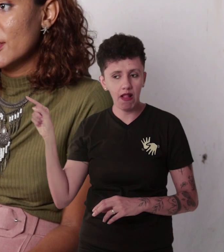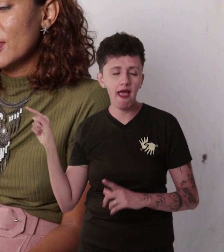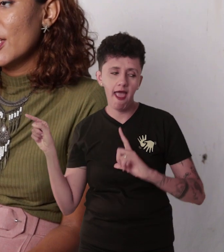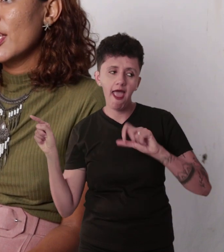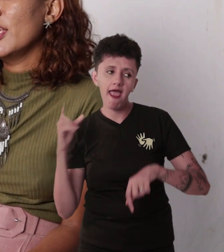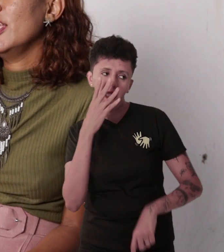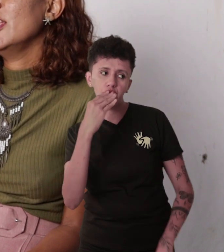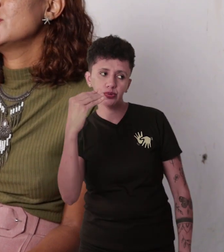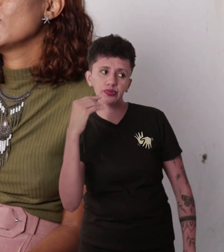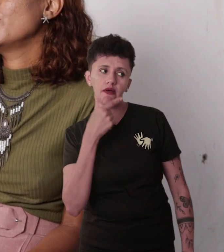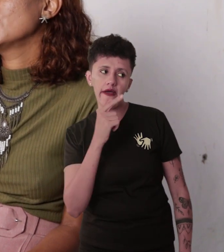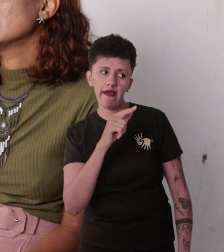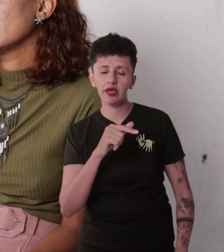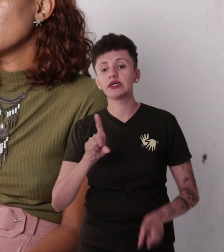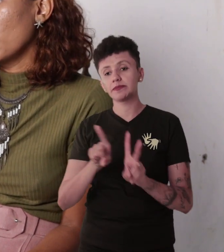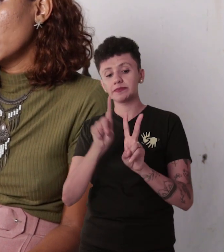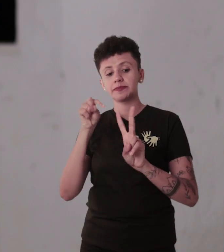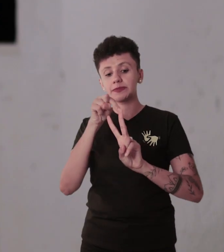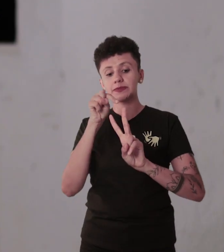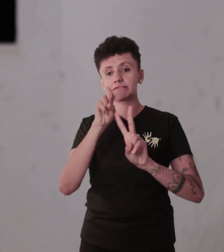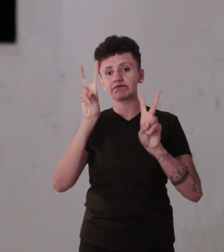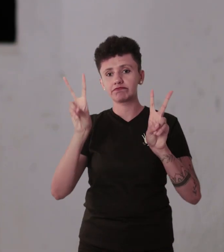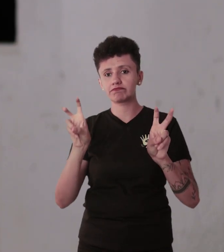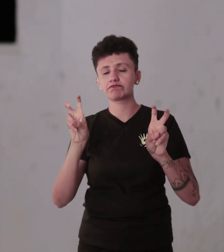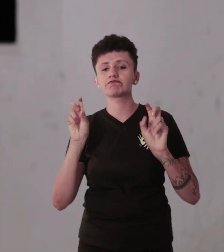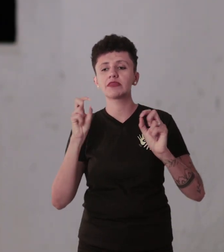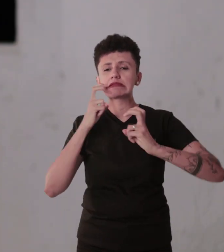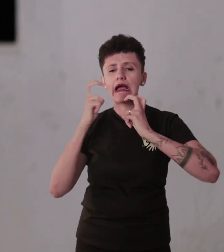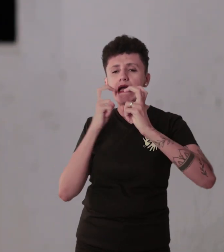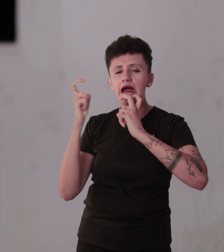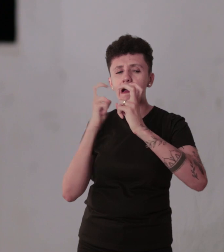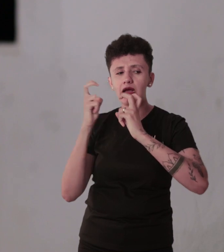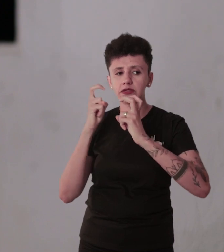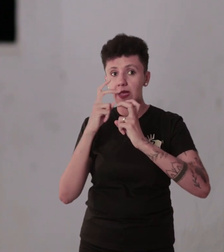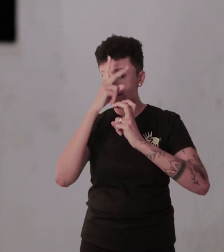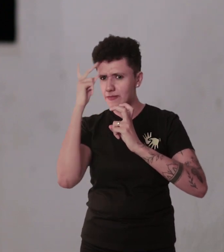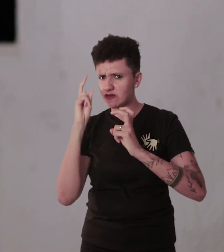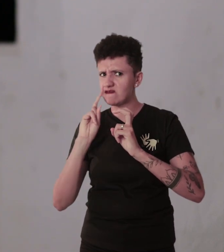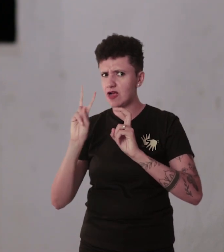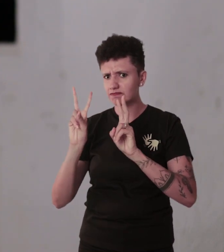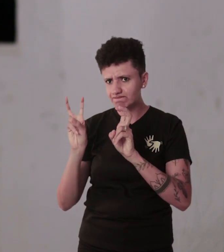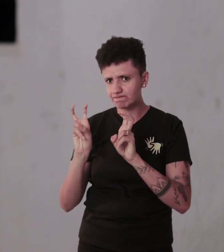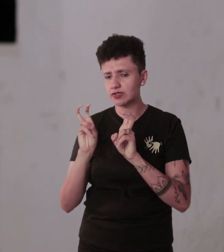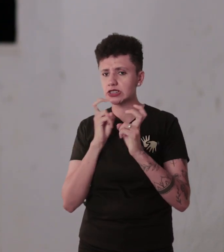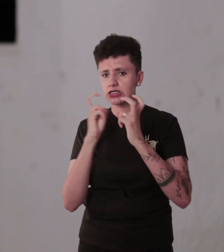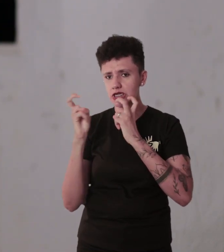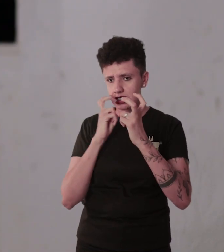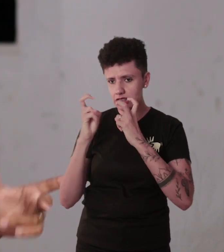deles, e sobre o gritador. Então, de tanto ouvir falar